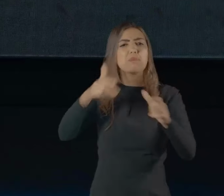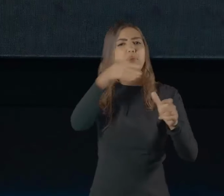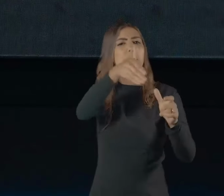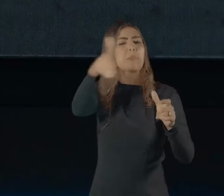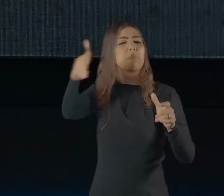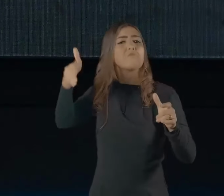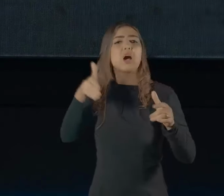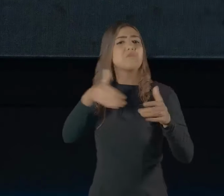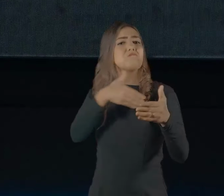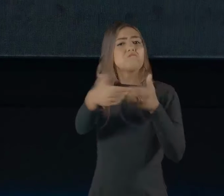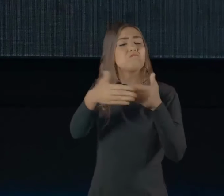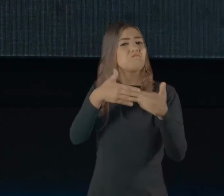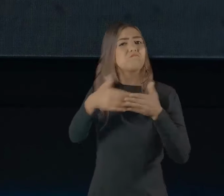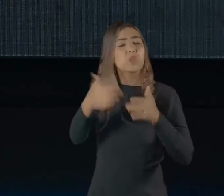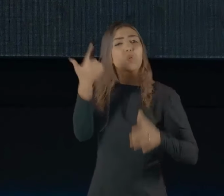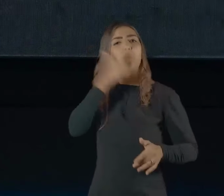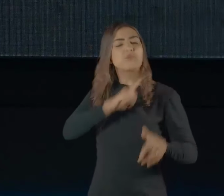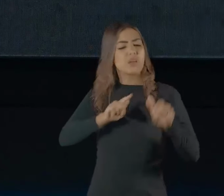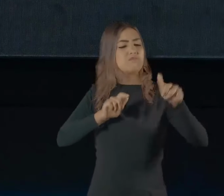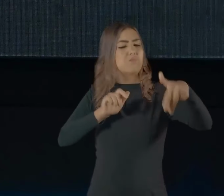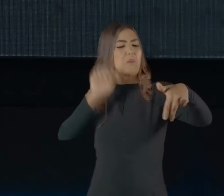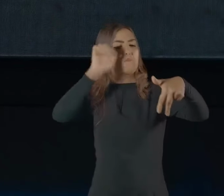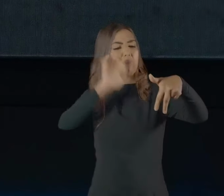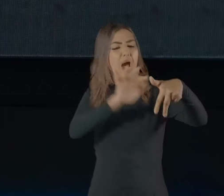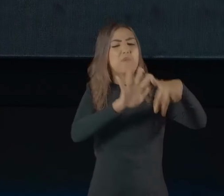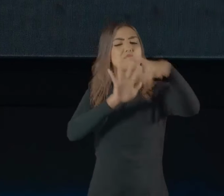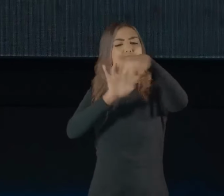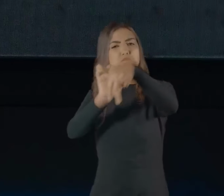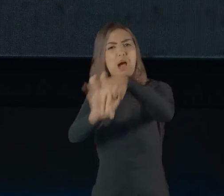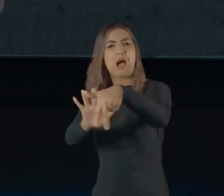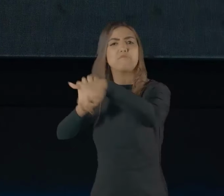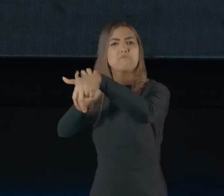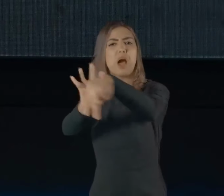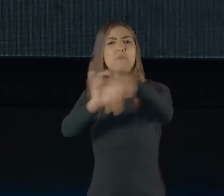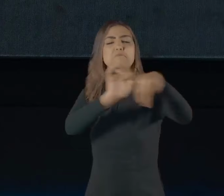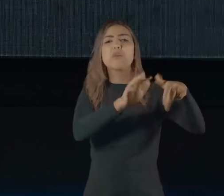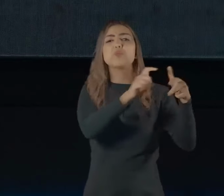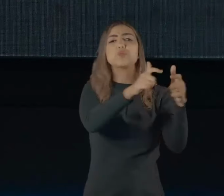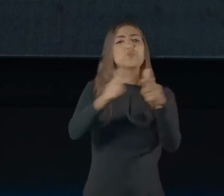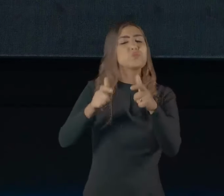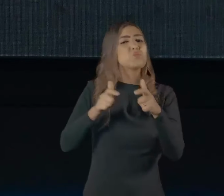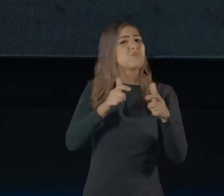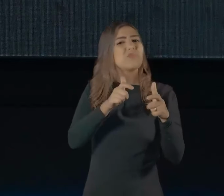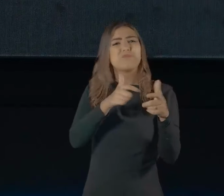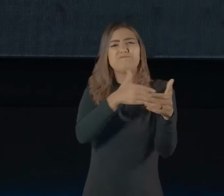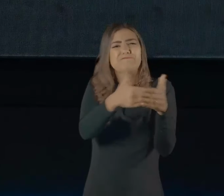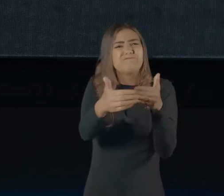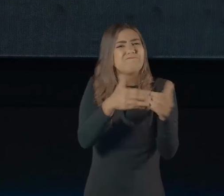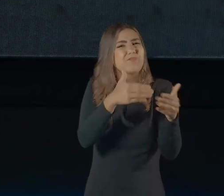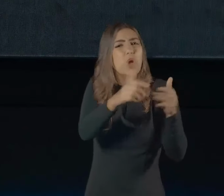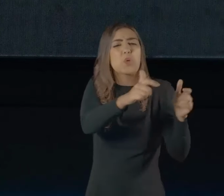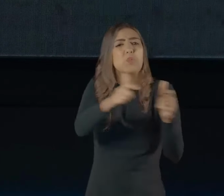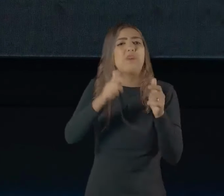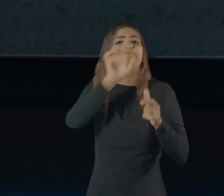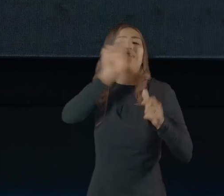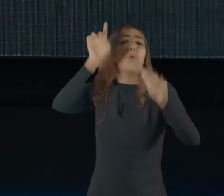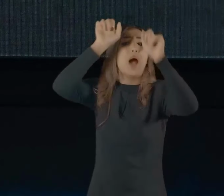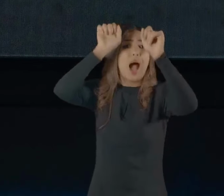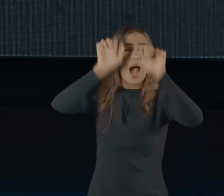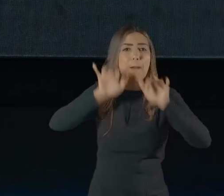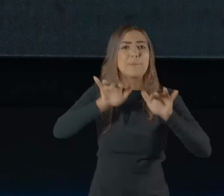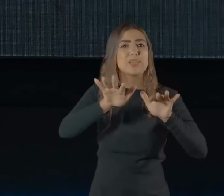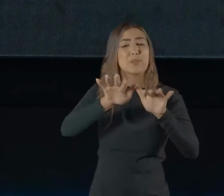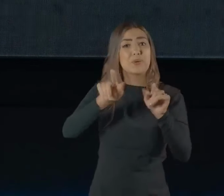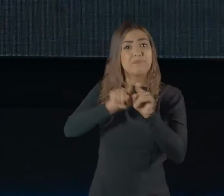sobre ti e te alcançarão essas bênçãos. Serás bendito na cidade e no campo, o fruto do teu ventre e